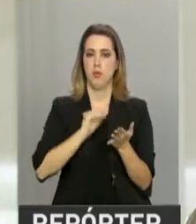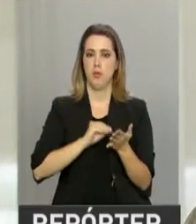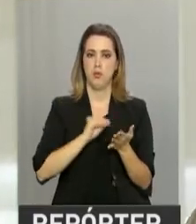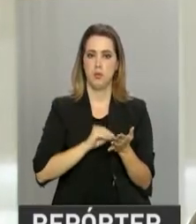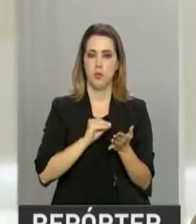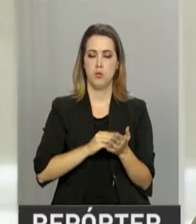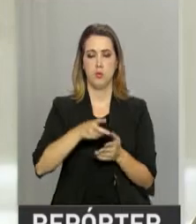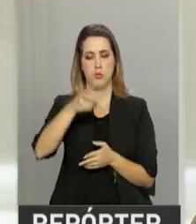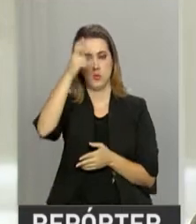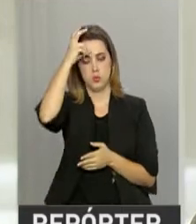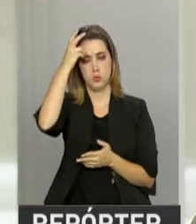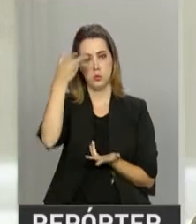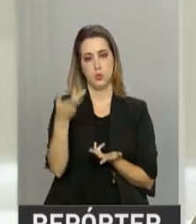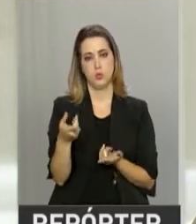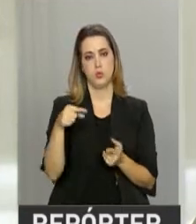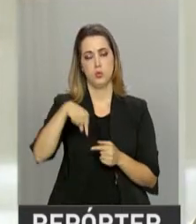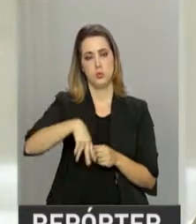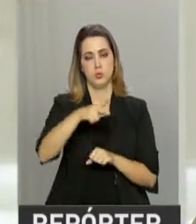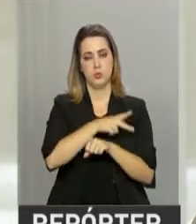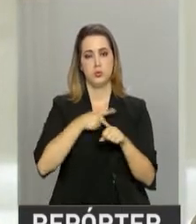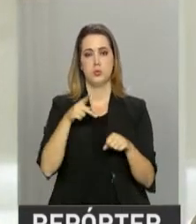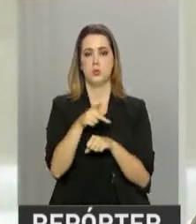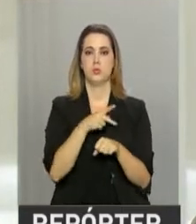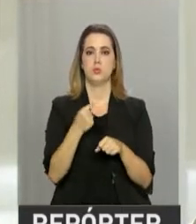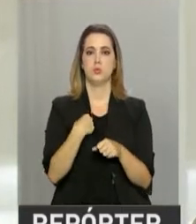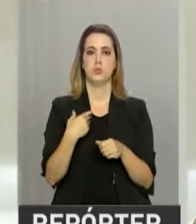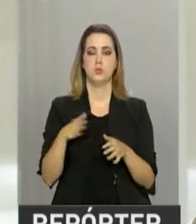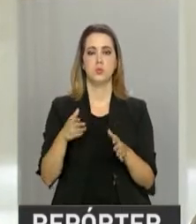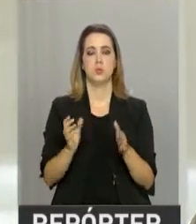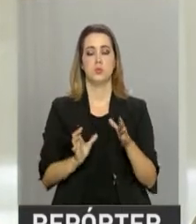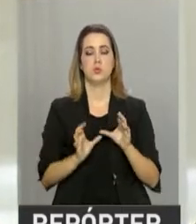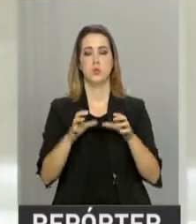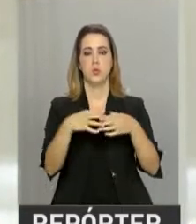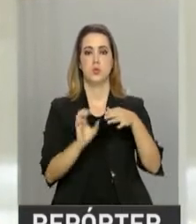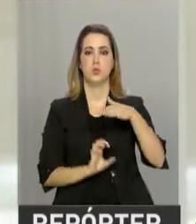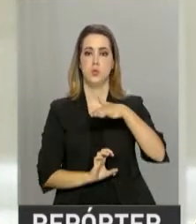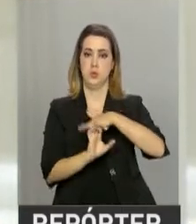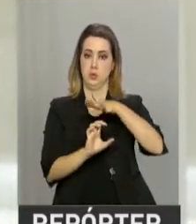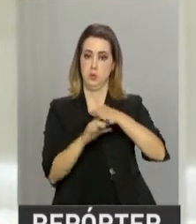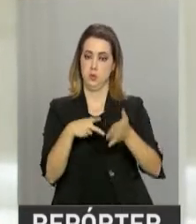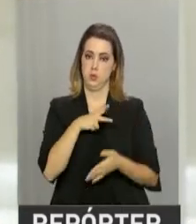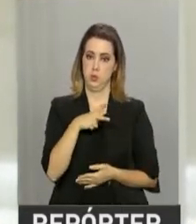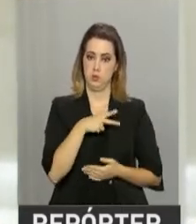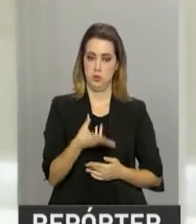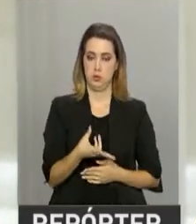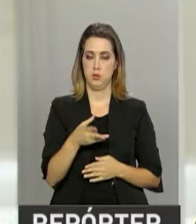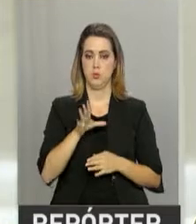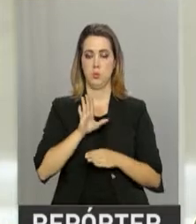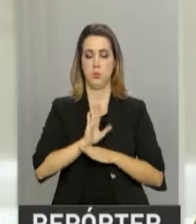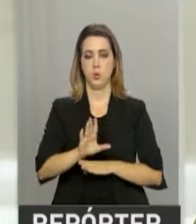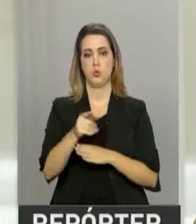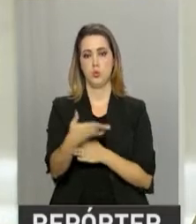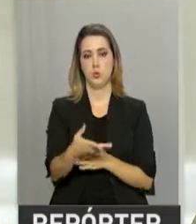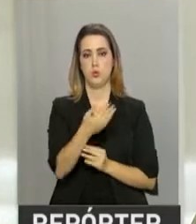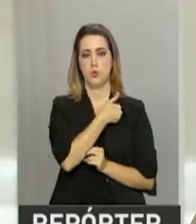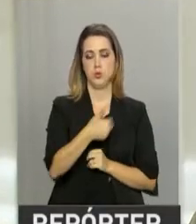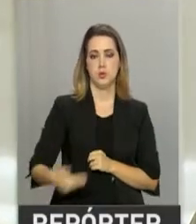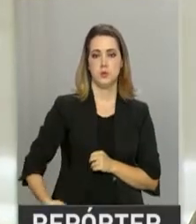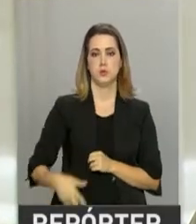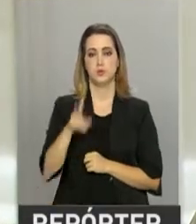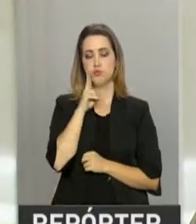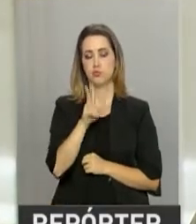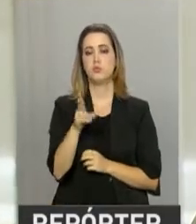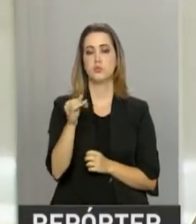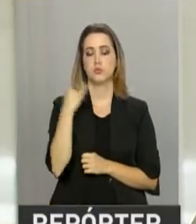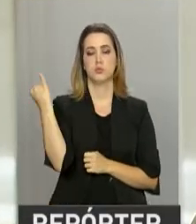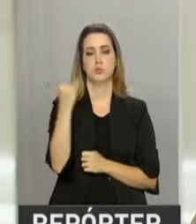de cultura, digamos assim, no nosso país, da iniciativa privada. Então, o governo entende que é importante,